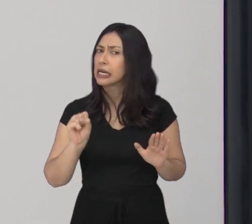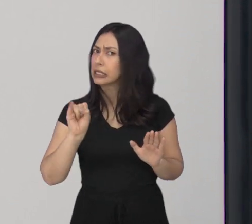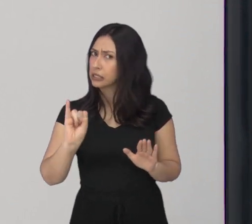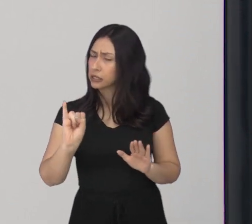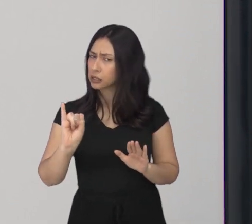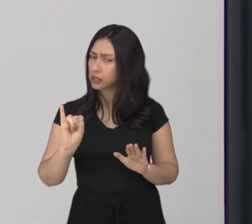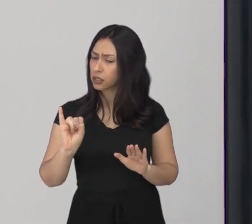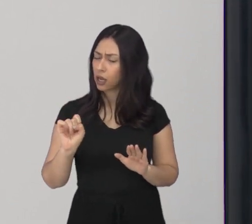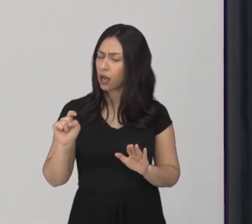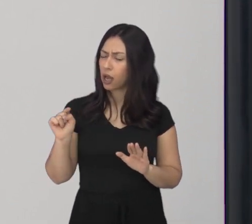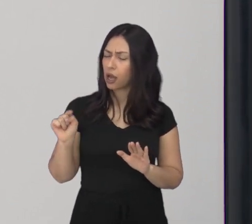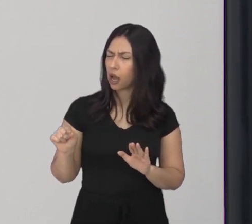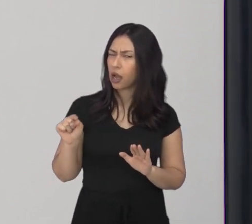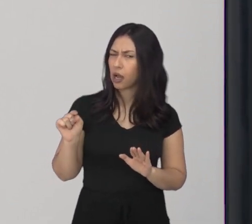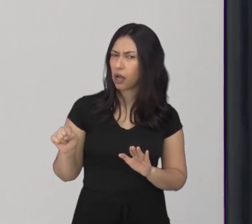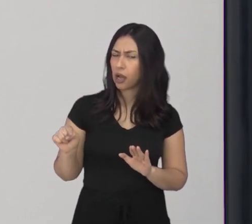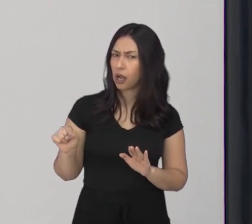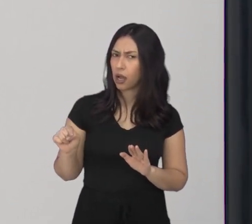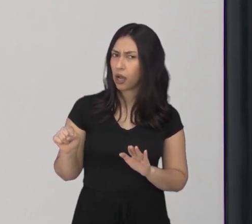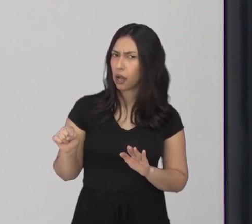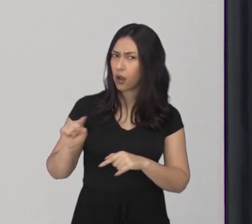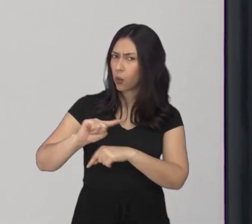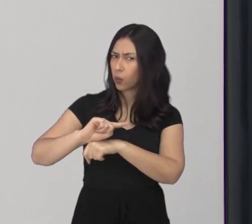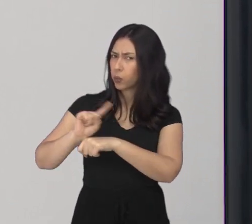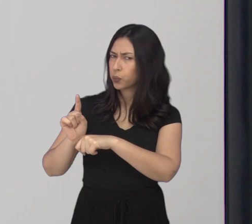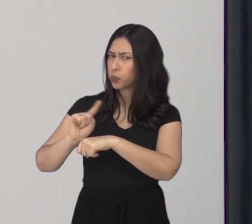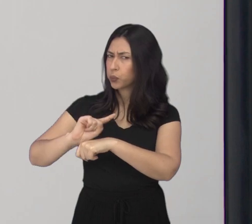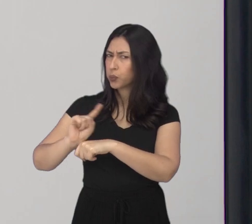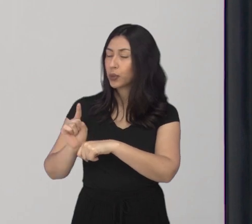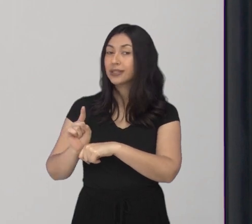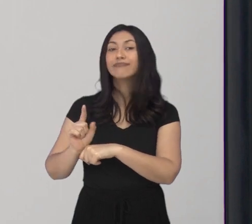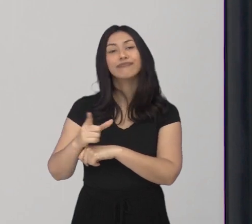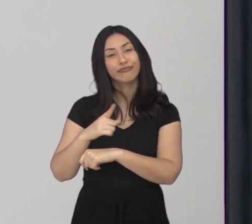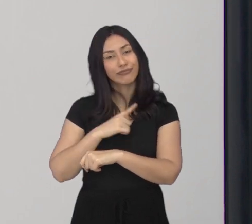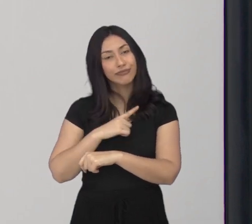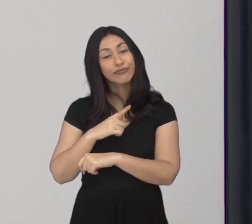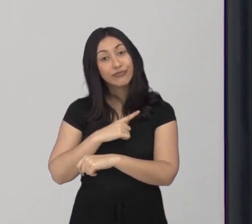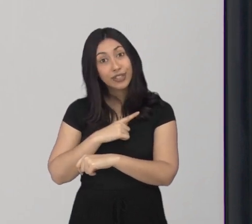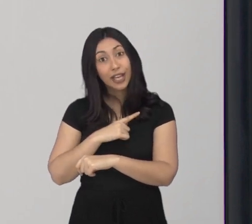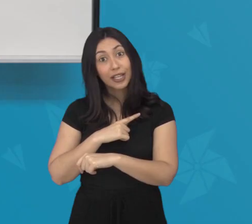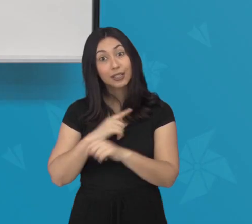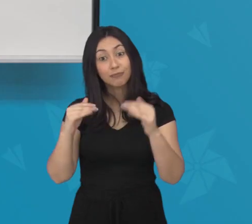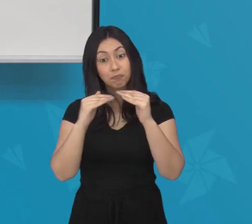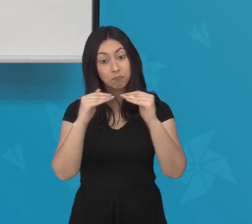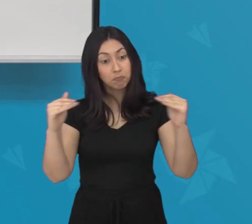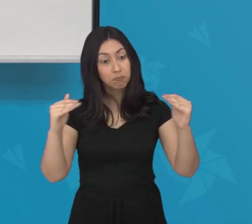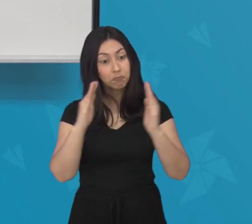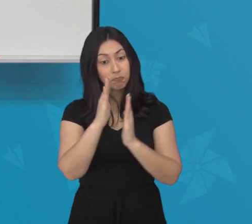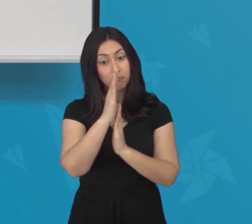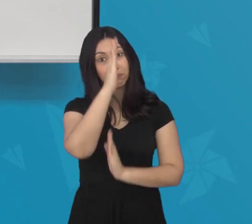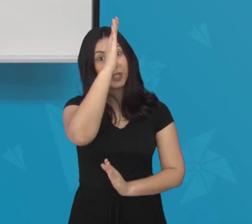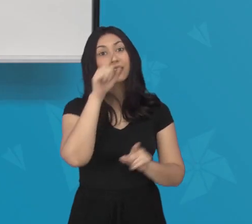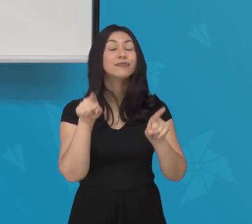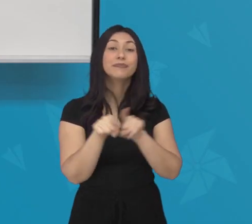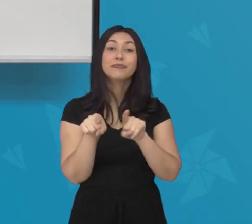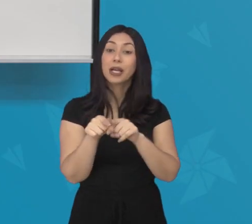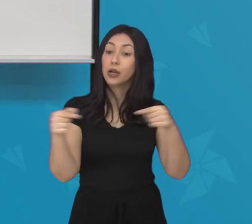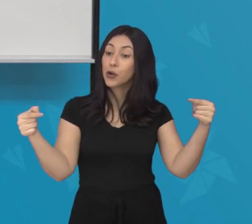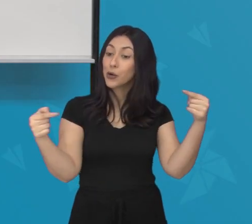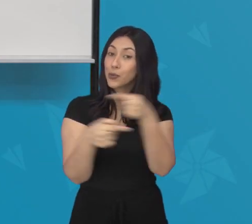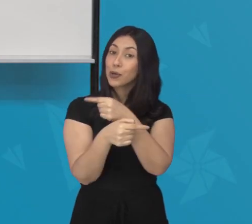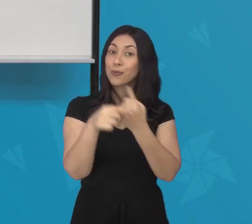segundo ao quadrado, uma unidade de aceleração, é evidente que ela tem direção e sentido. A aceleração, ela